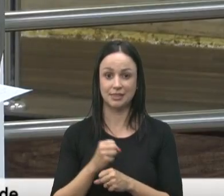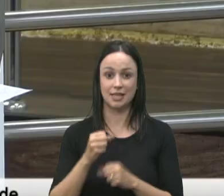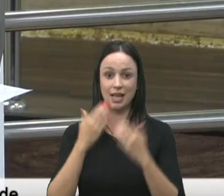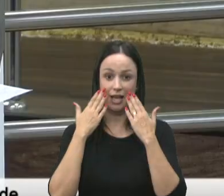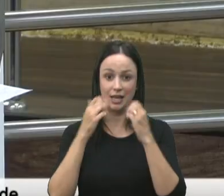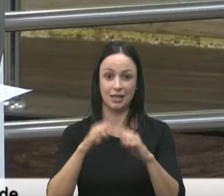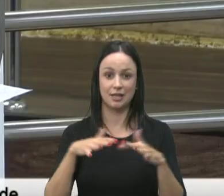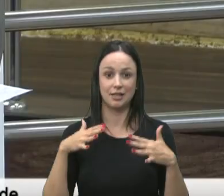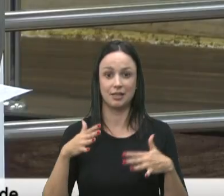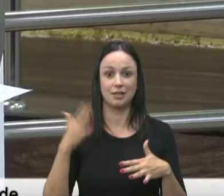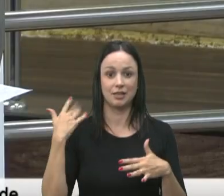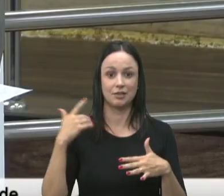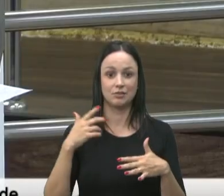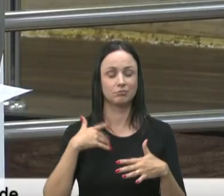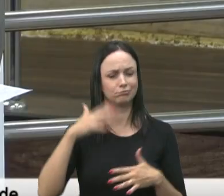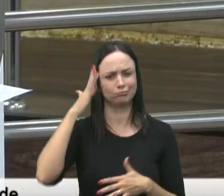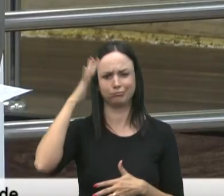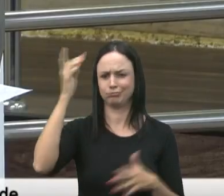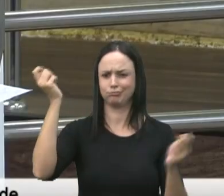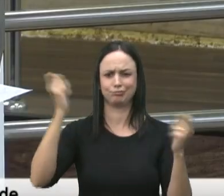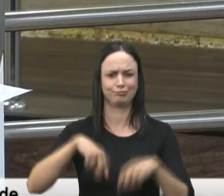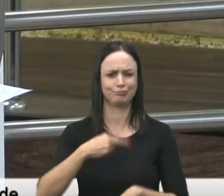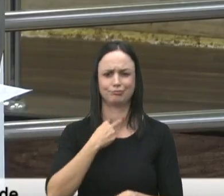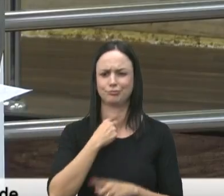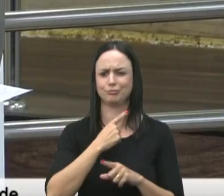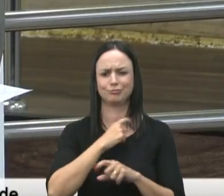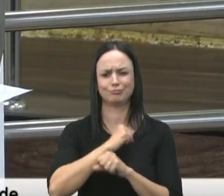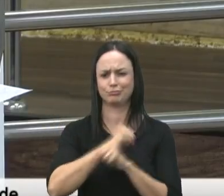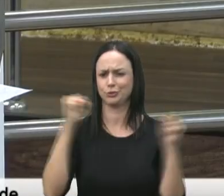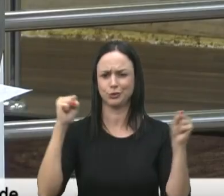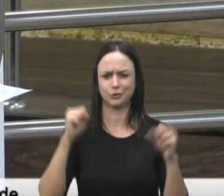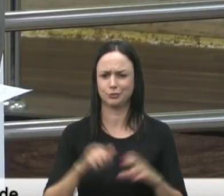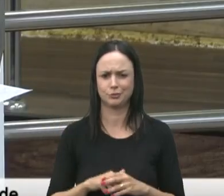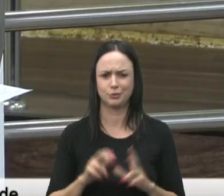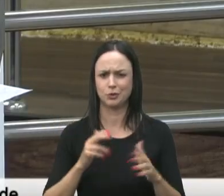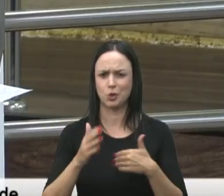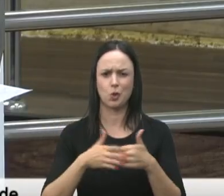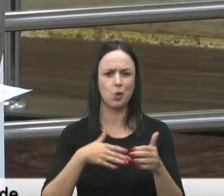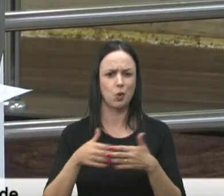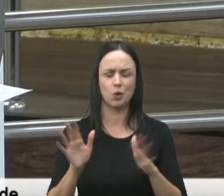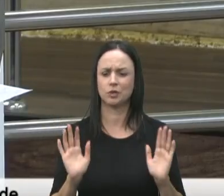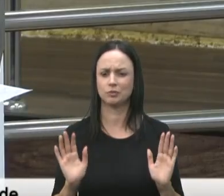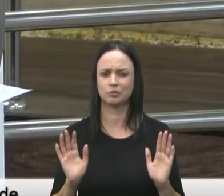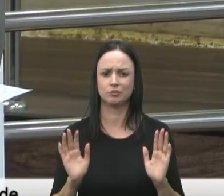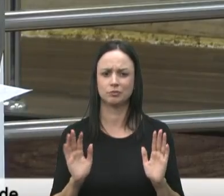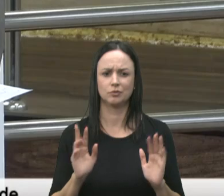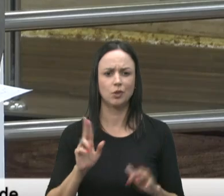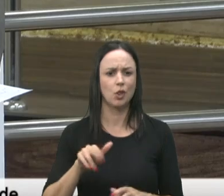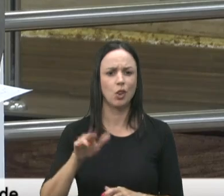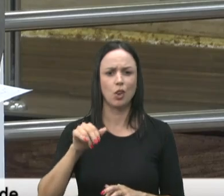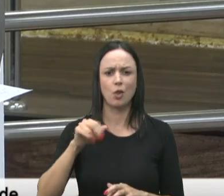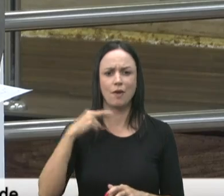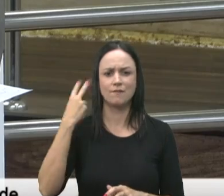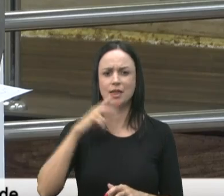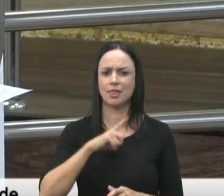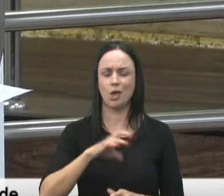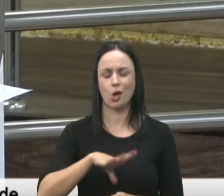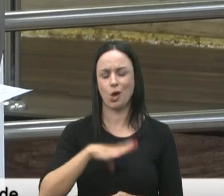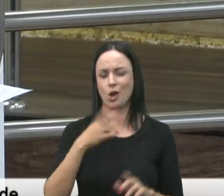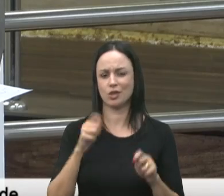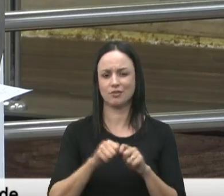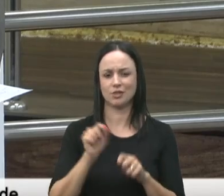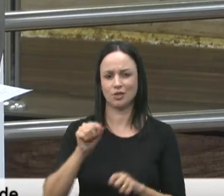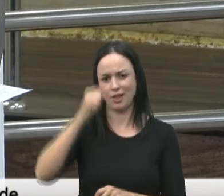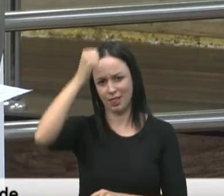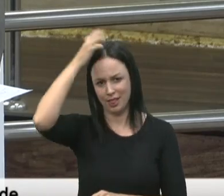seria inimaginável na Câmara de Jaú. Inimaginável, sobre qualquer condição. Porque nenhuma vereadora teria coragem de fazer o que a Dani está